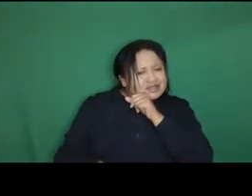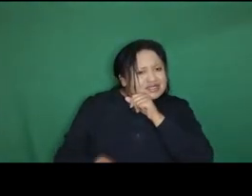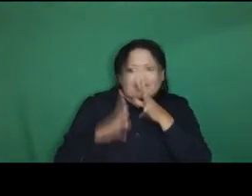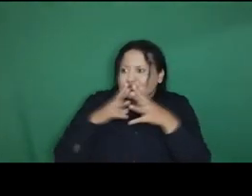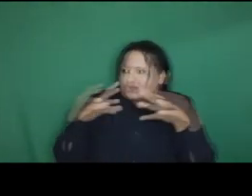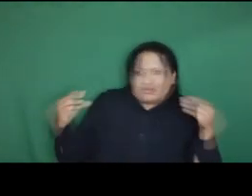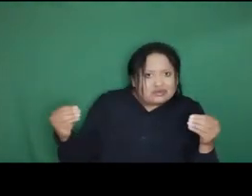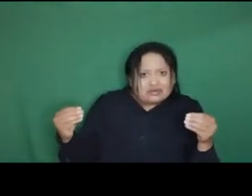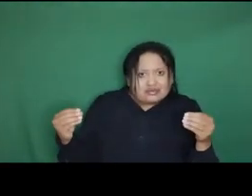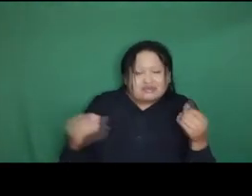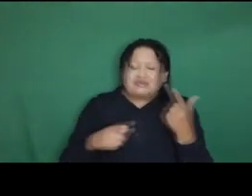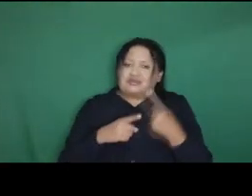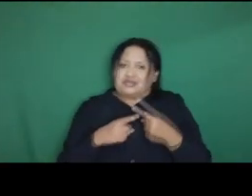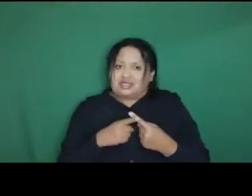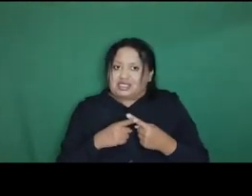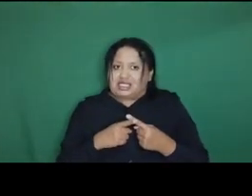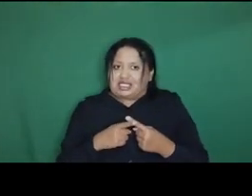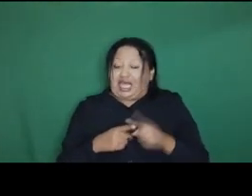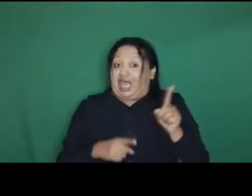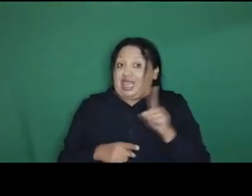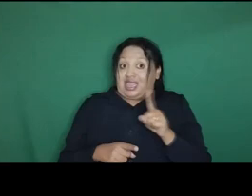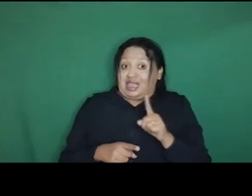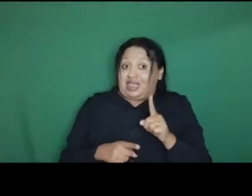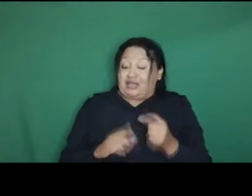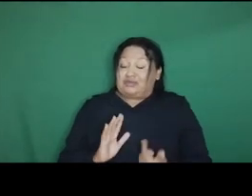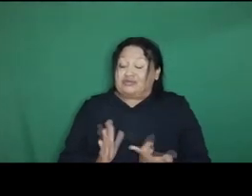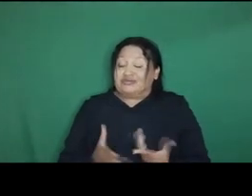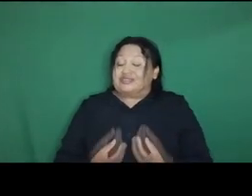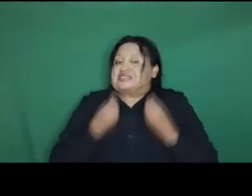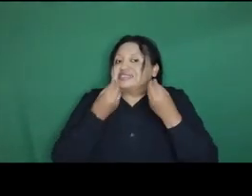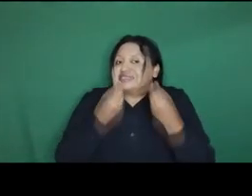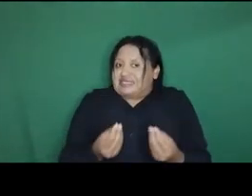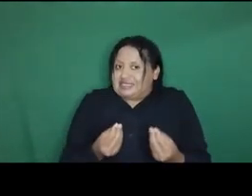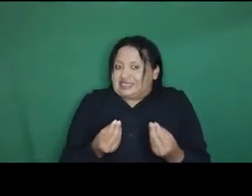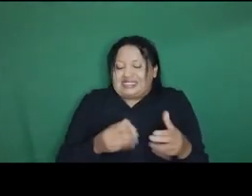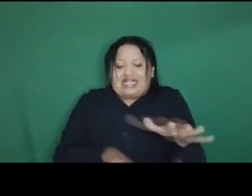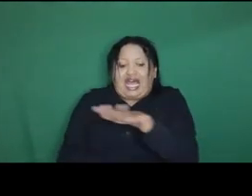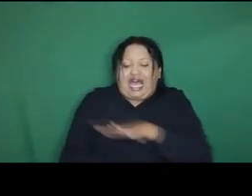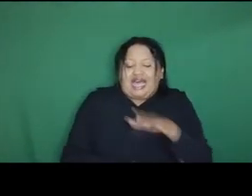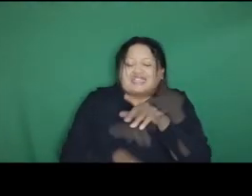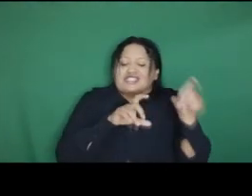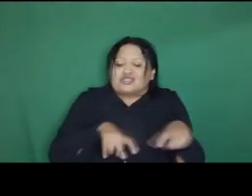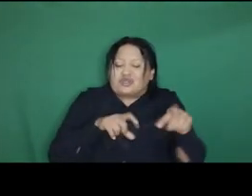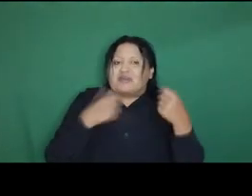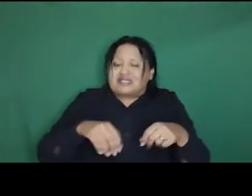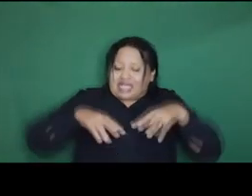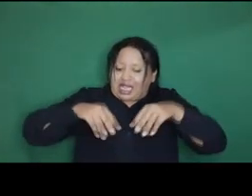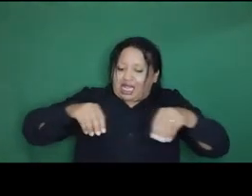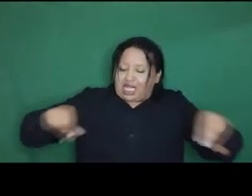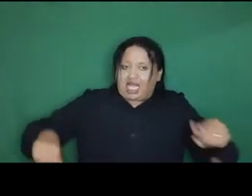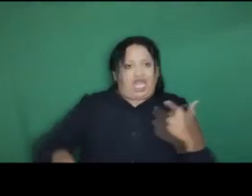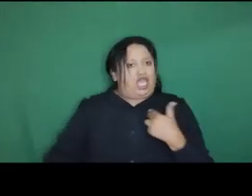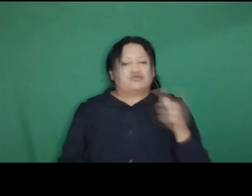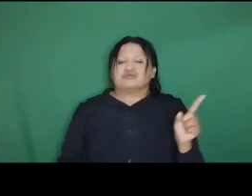extinção de espécies animais e vegetais porque ela não promove a verticalização nas áreas de cultivo Porque nas áreas cultiva